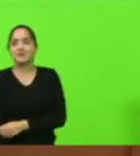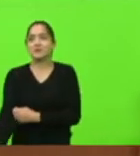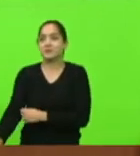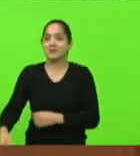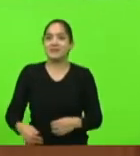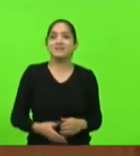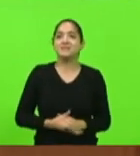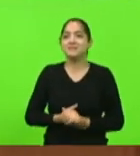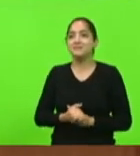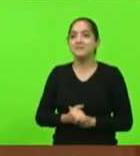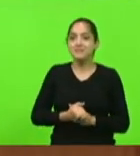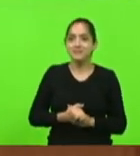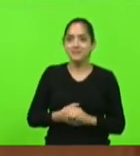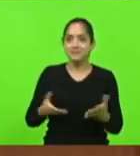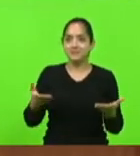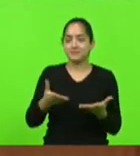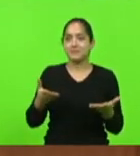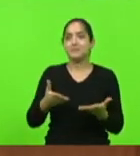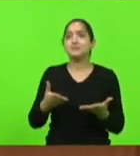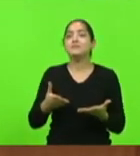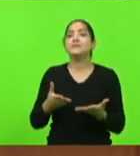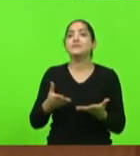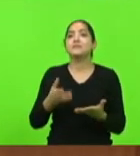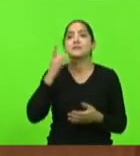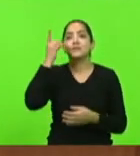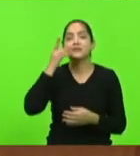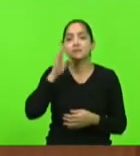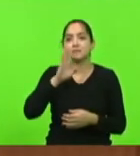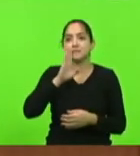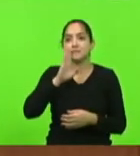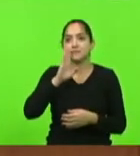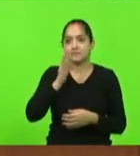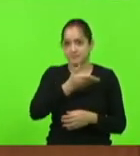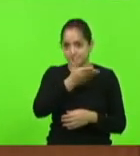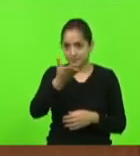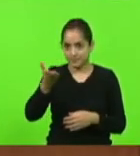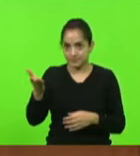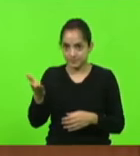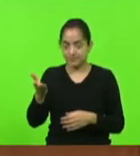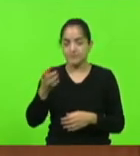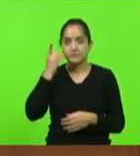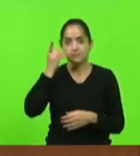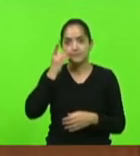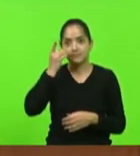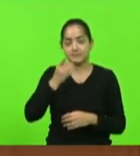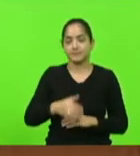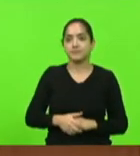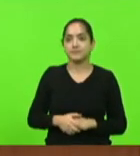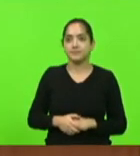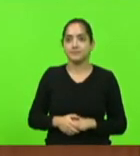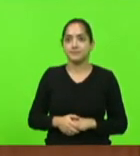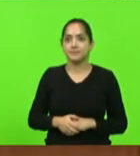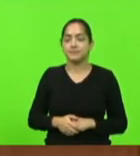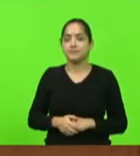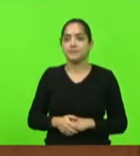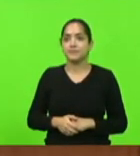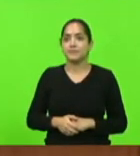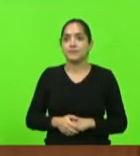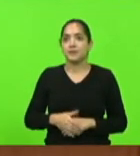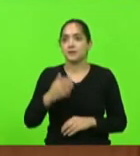presidente, deputado Nilson Berlanda, colegas deputados, peço ao